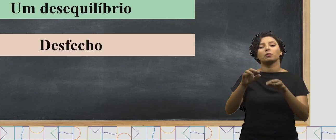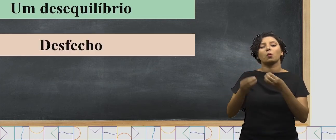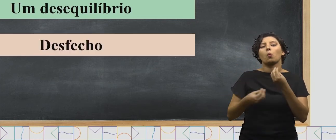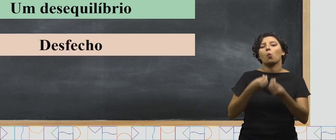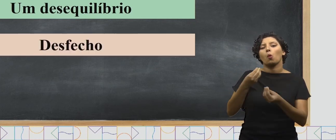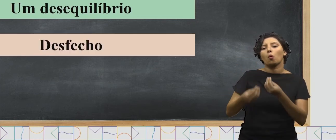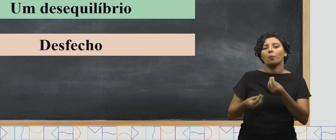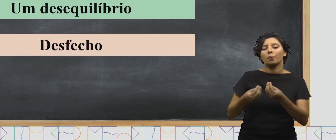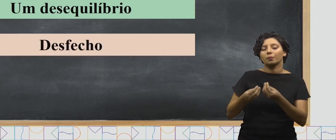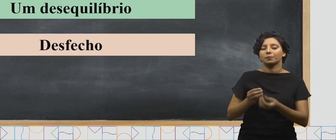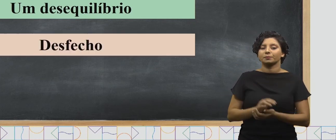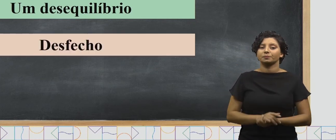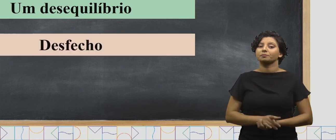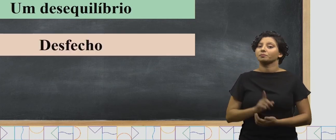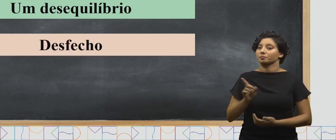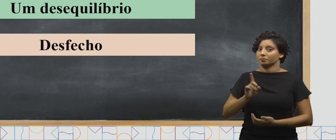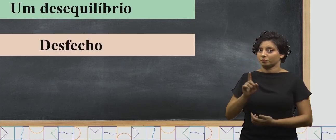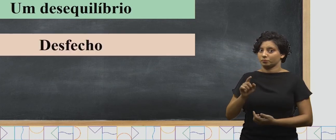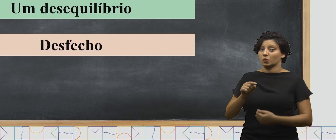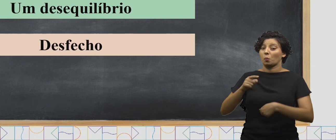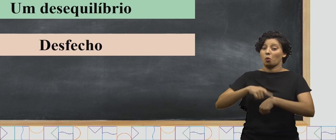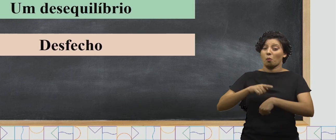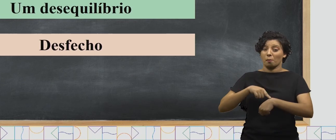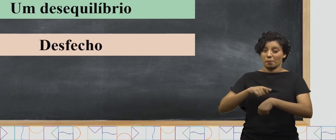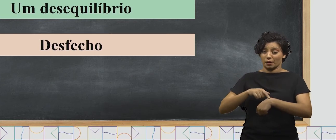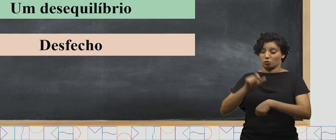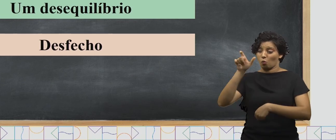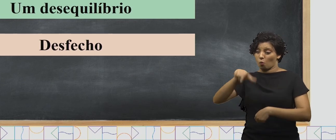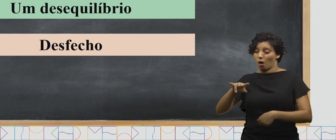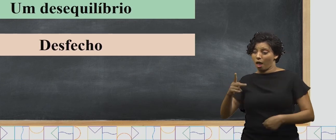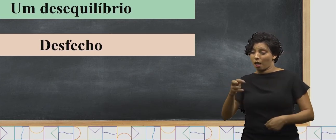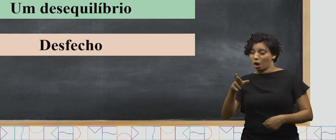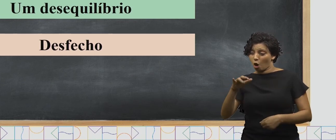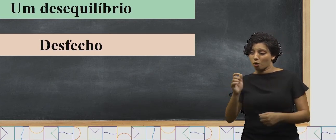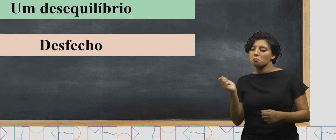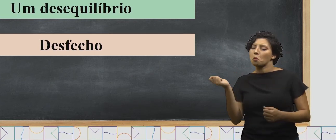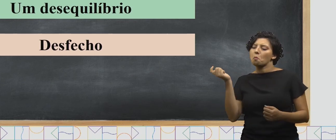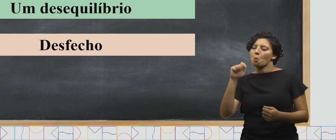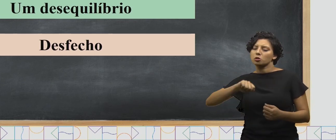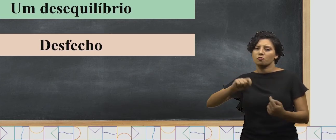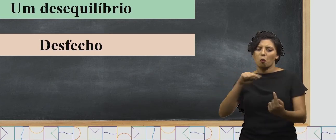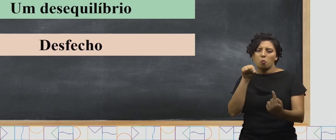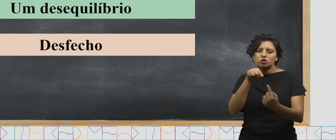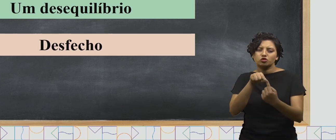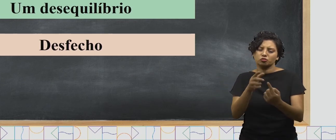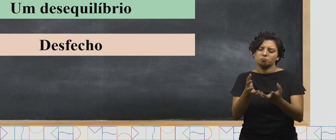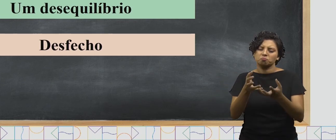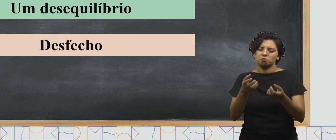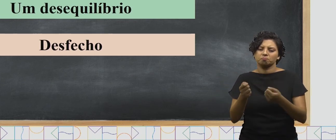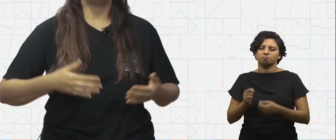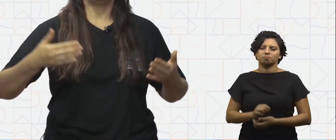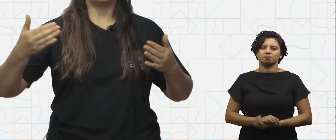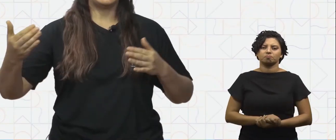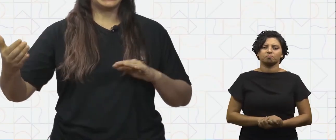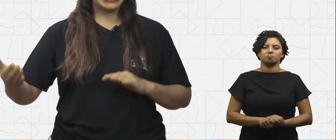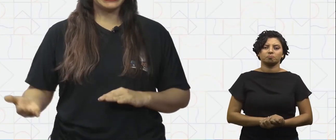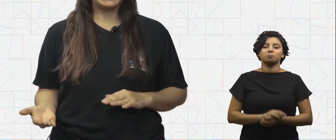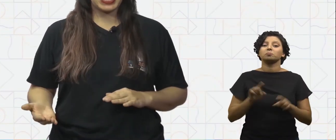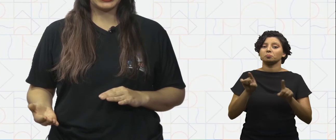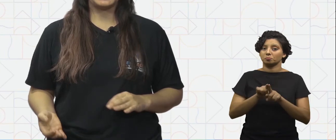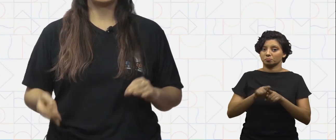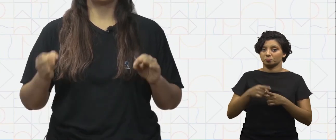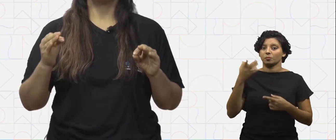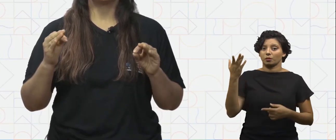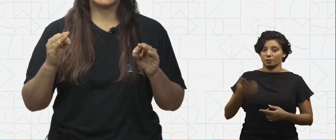o desfecho, é onde é o momento em que o herói consegue aquilo que ele quer.